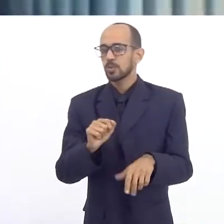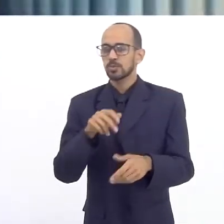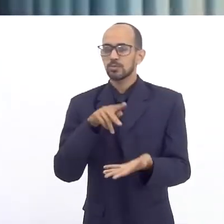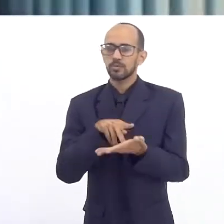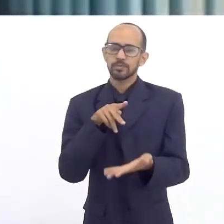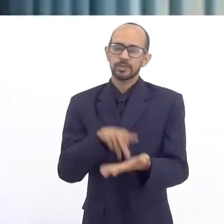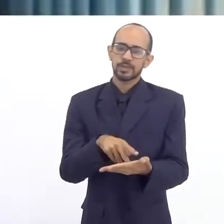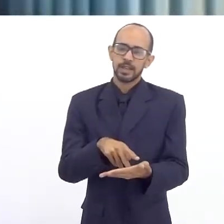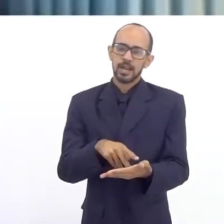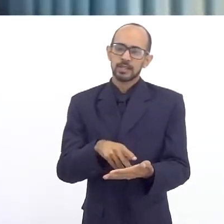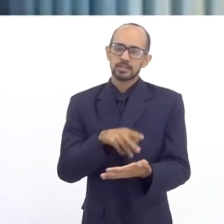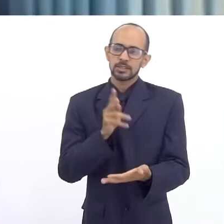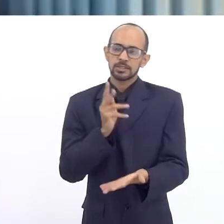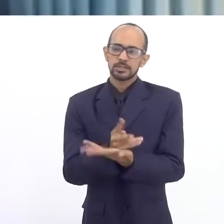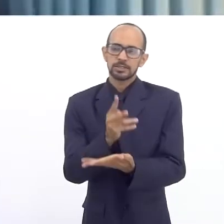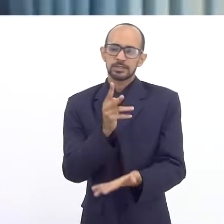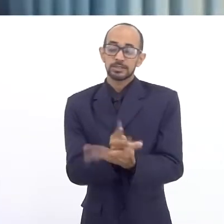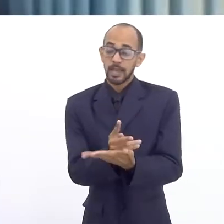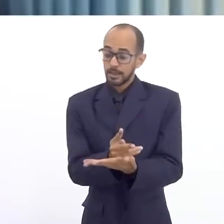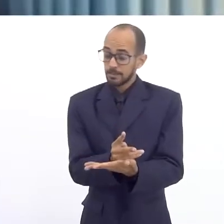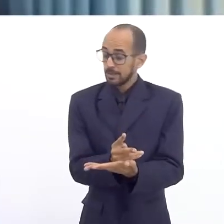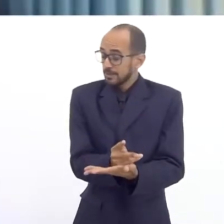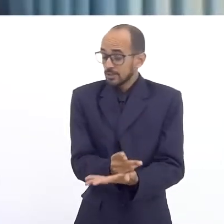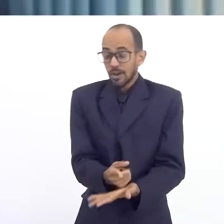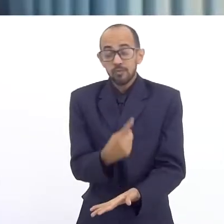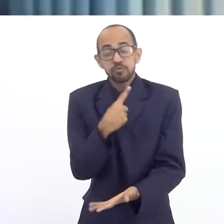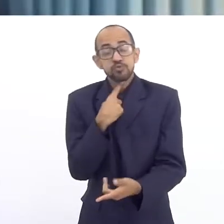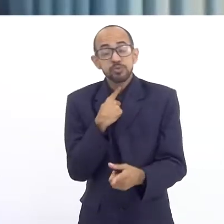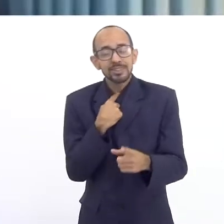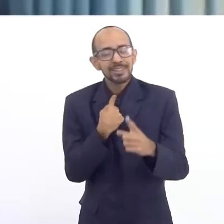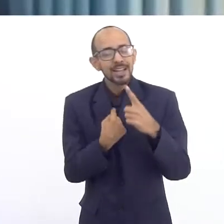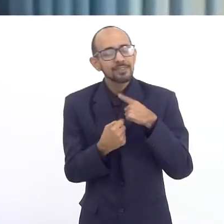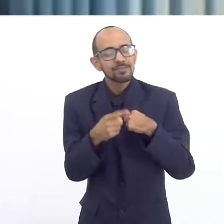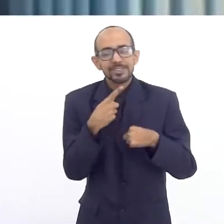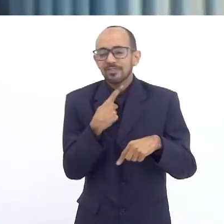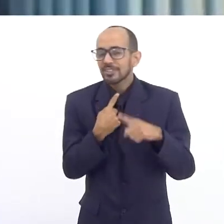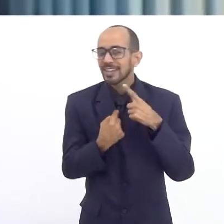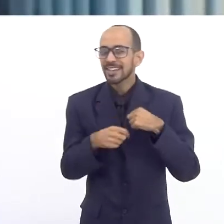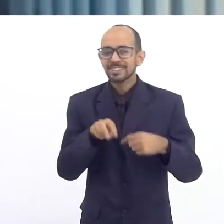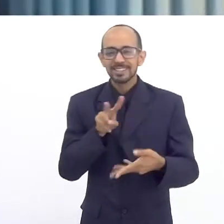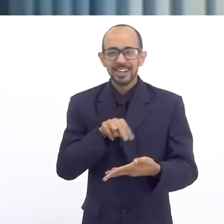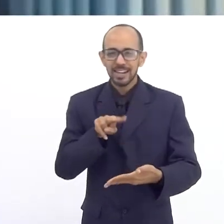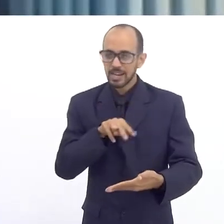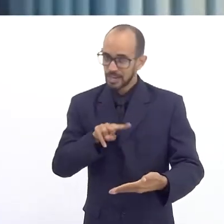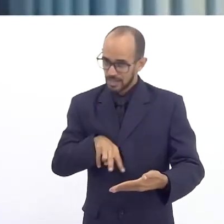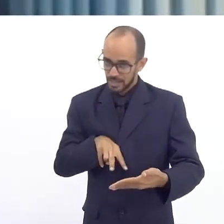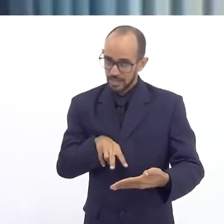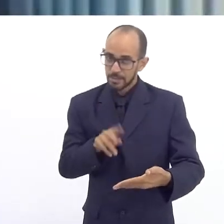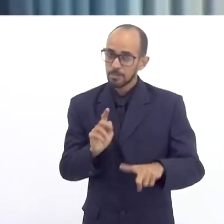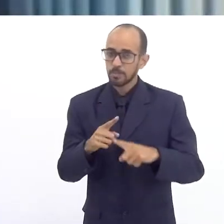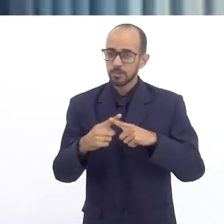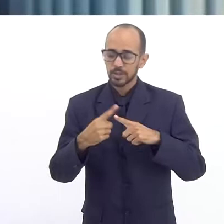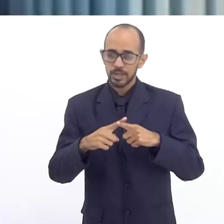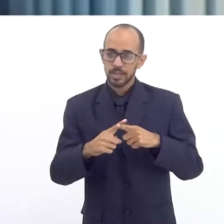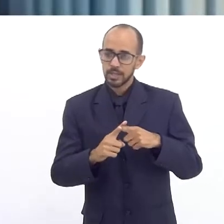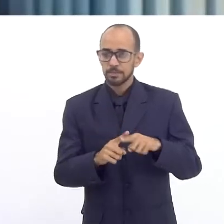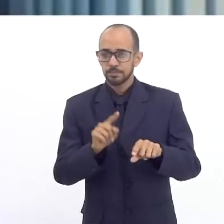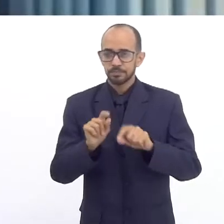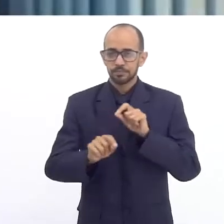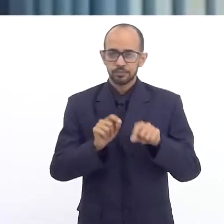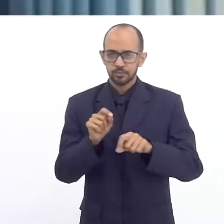eu fui realmente ficando cada vez mais ávida de leitura, porque eu sempre digo que é muito bom a